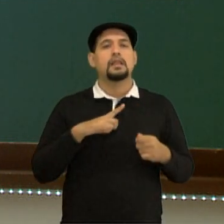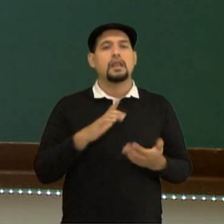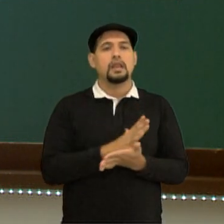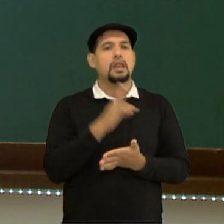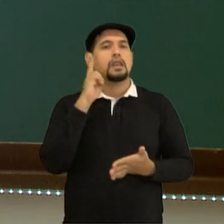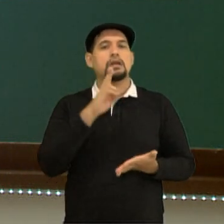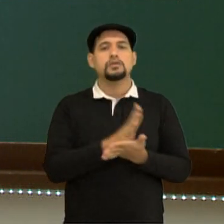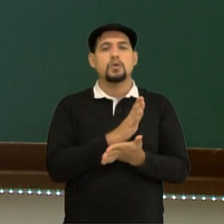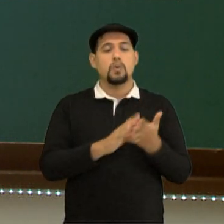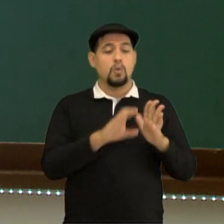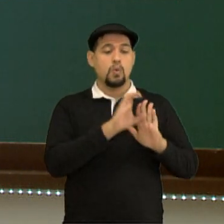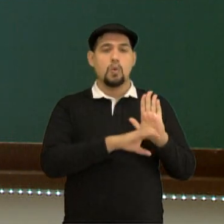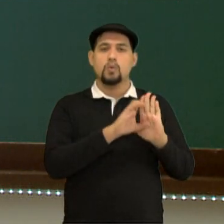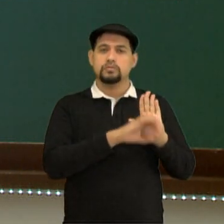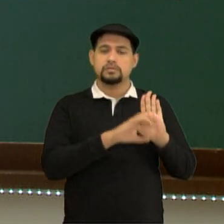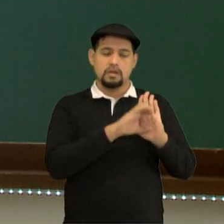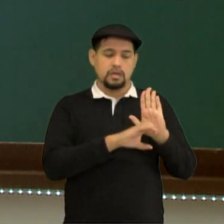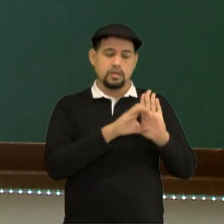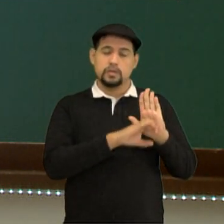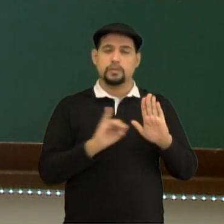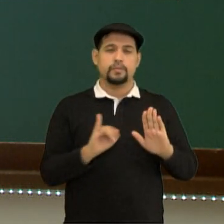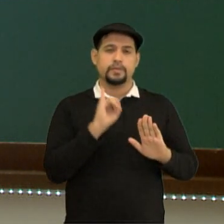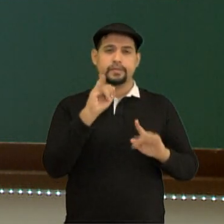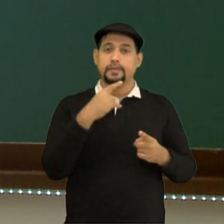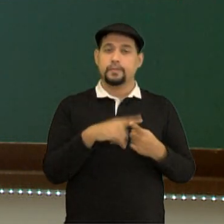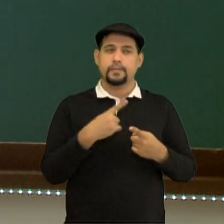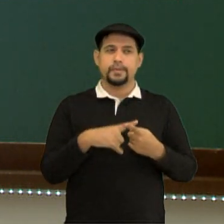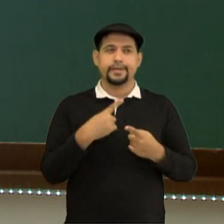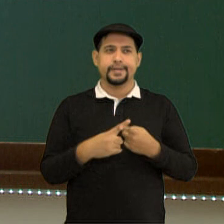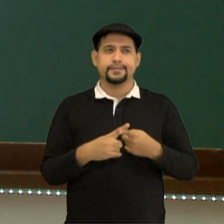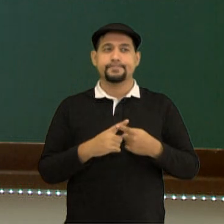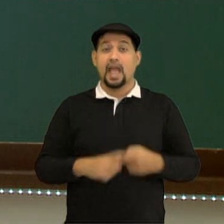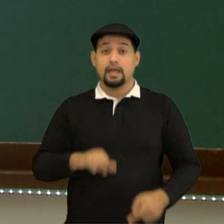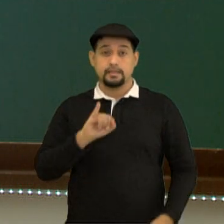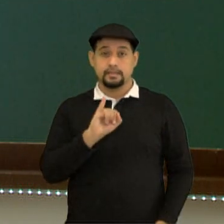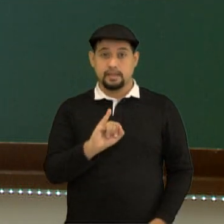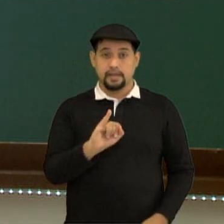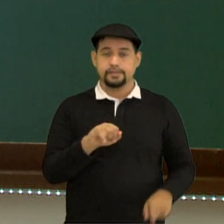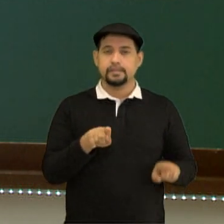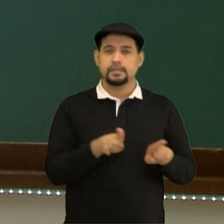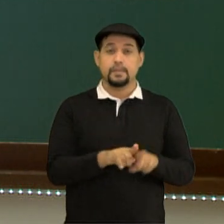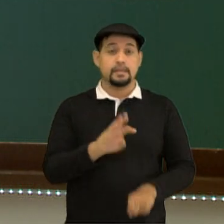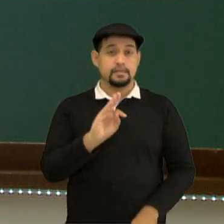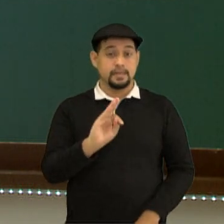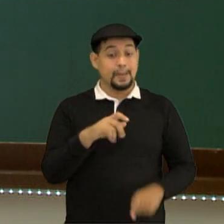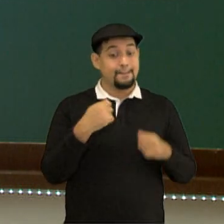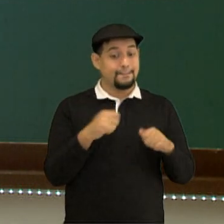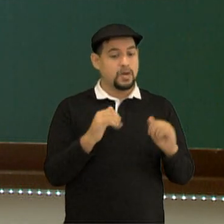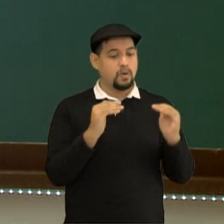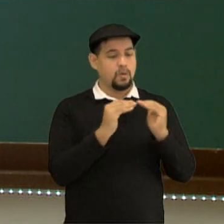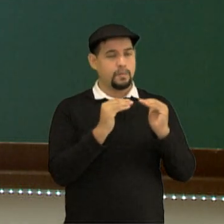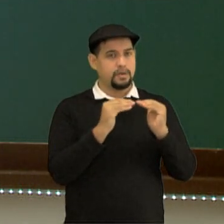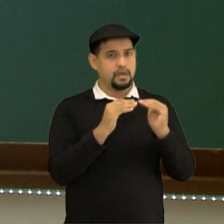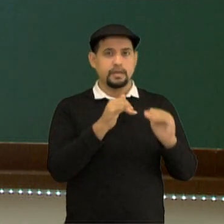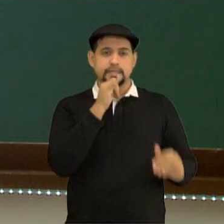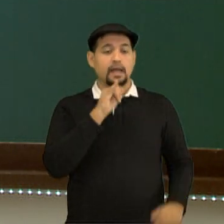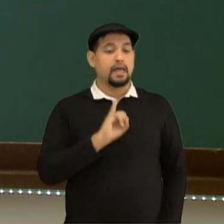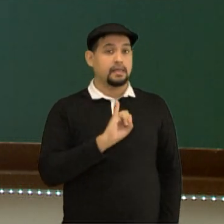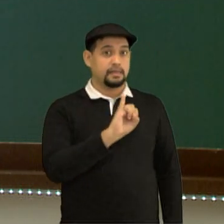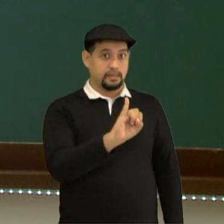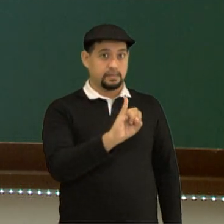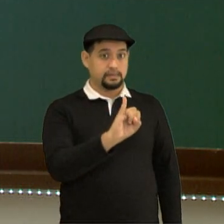extremamente importantes, que a taxa e o tempo têm que combinar. O que significa isso? A taxa, por exemplo, se